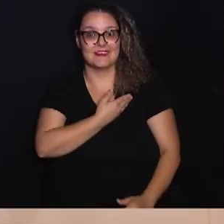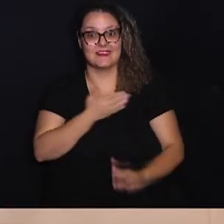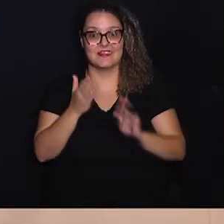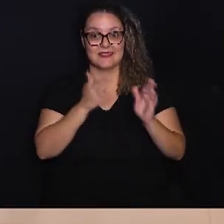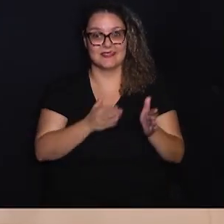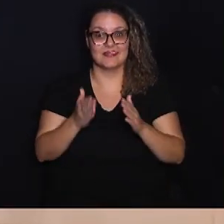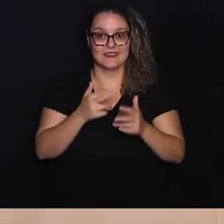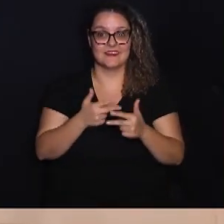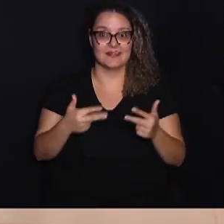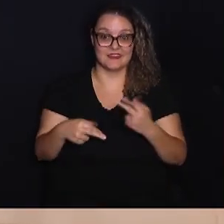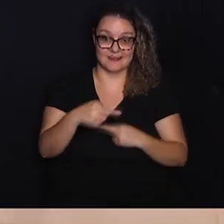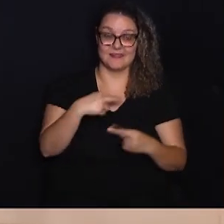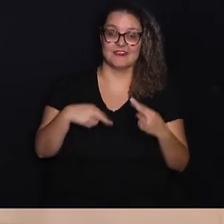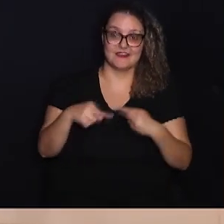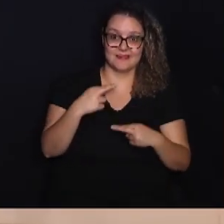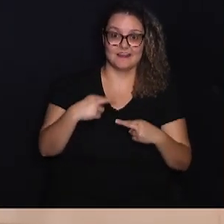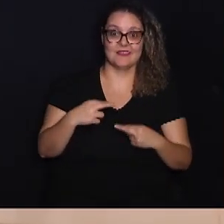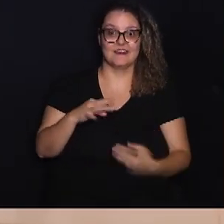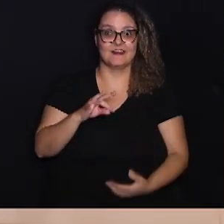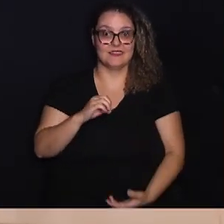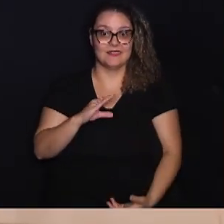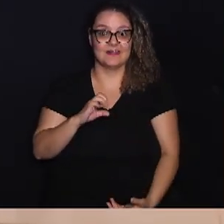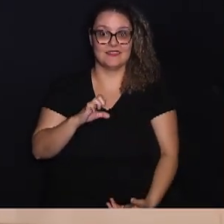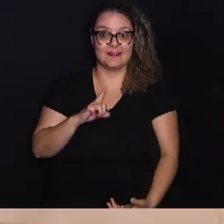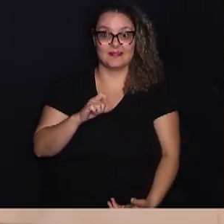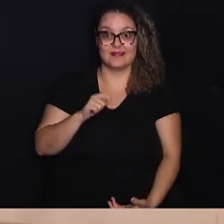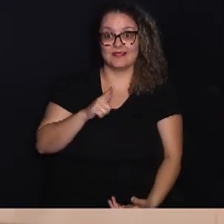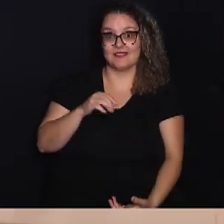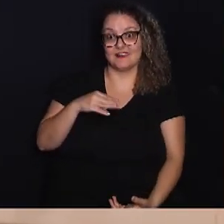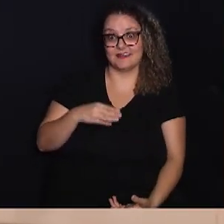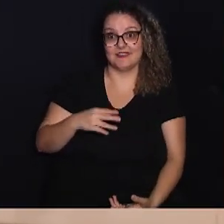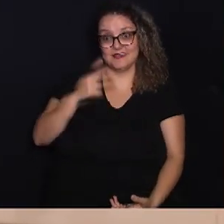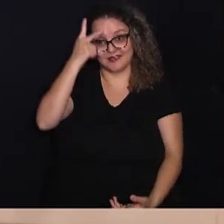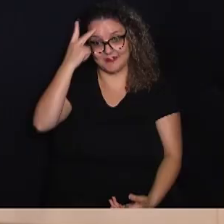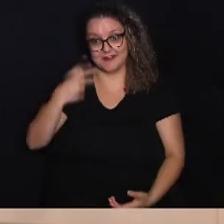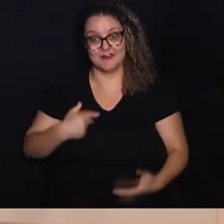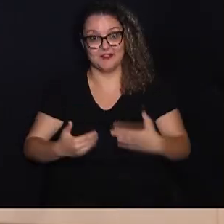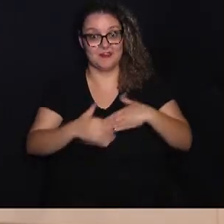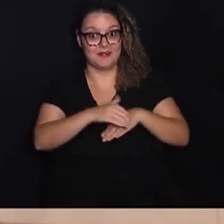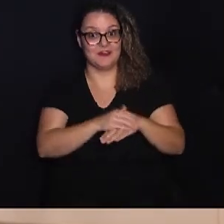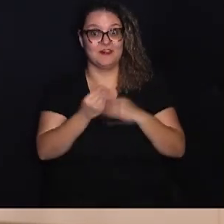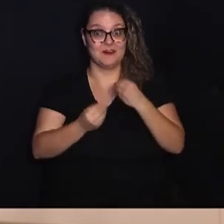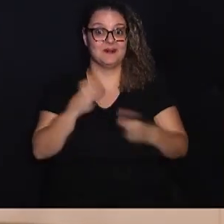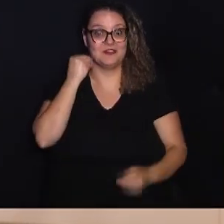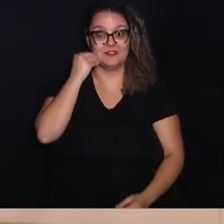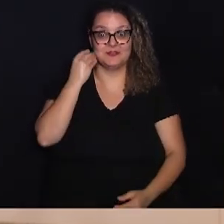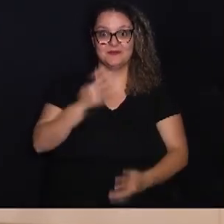coisas ligadas à tecelagem, agora produzindo sua própria pantufa? Como é que é essa experiência?